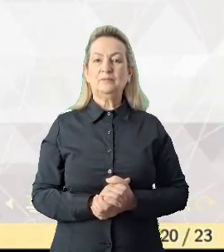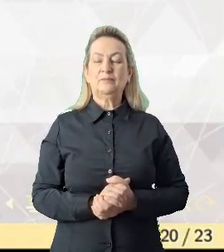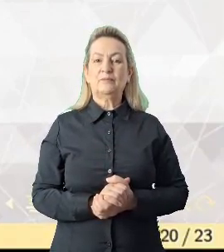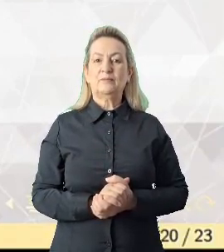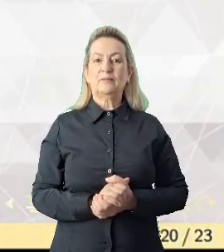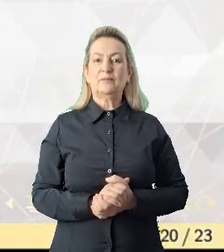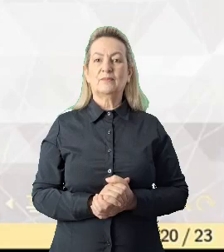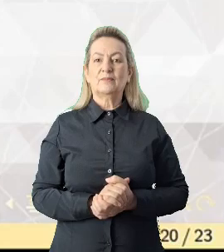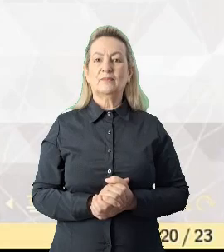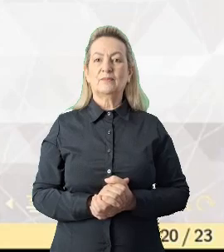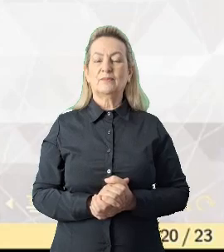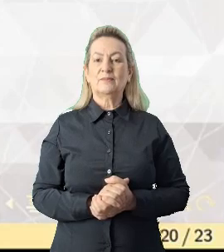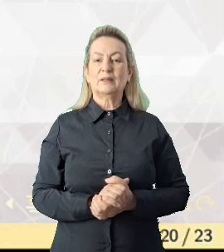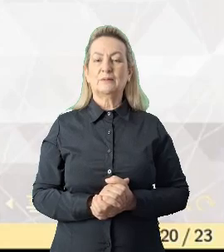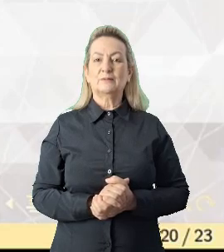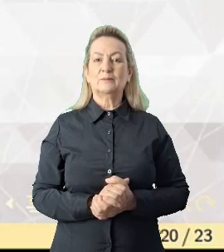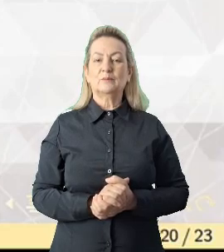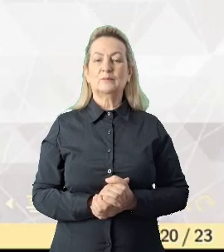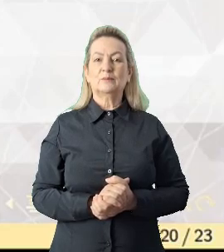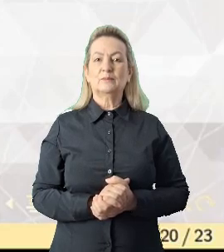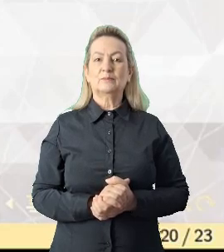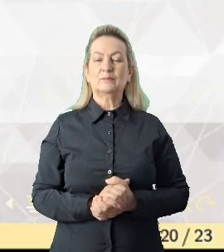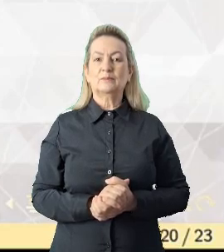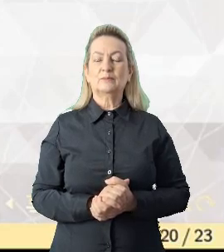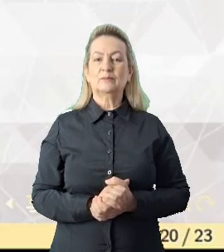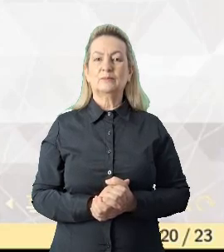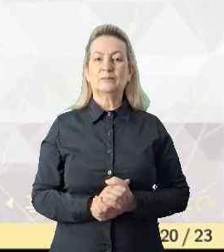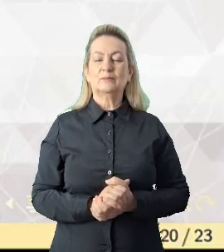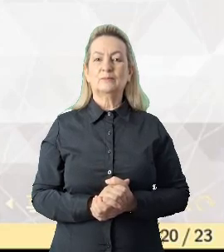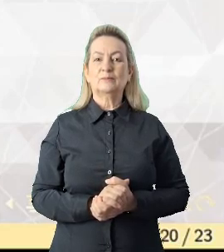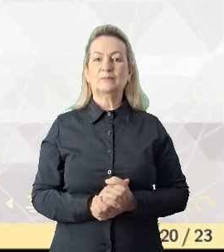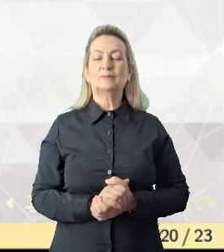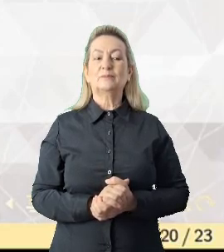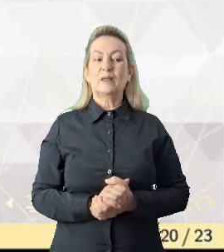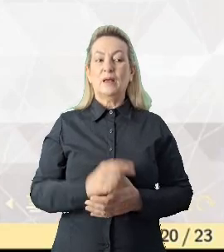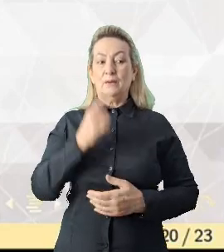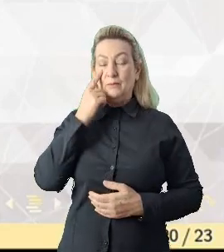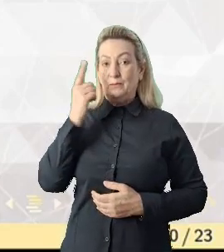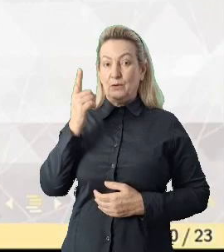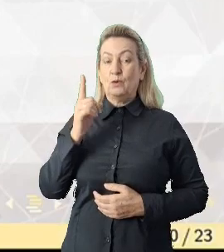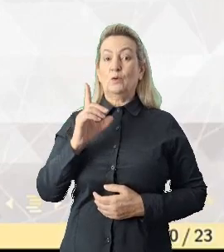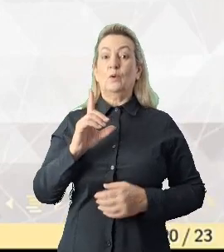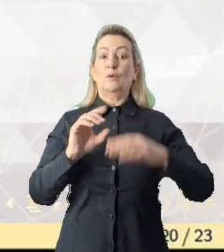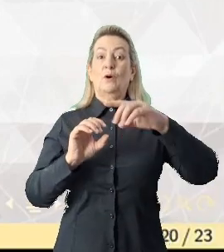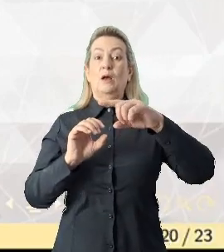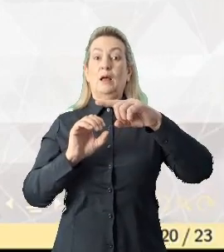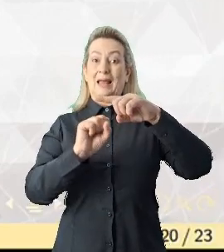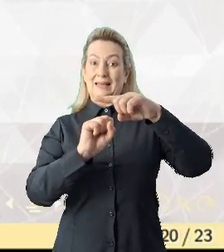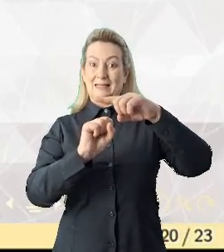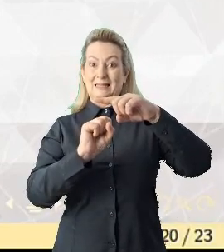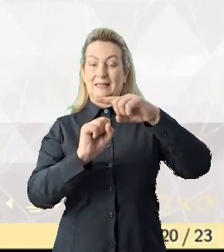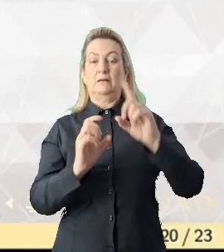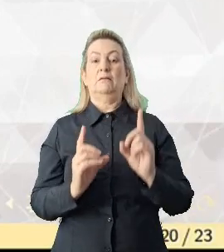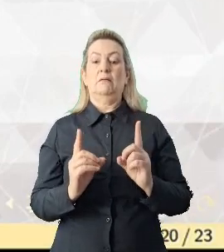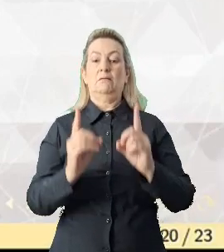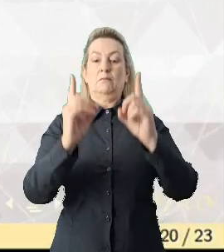à simetria, porque o valor deveria ser igual, né? 3 vezes x médio menos x til, que é a mediana,